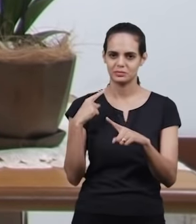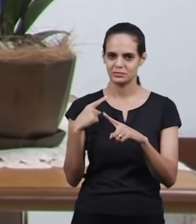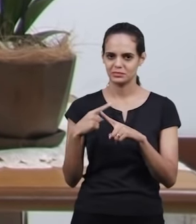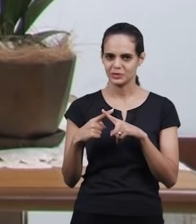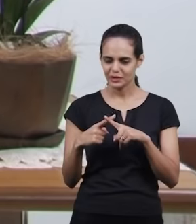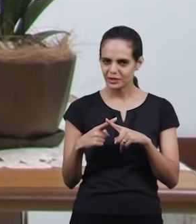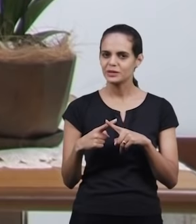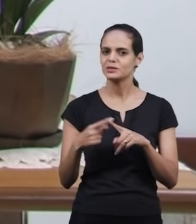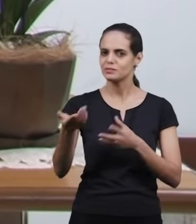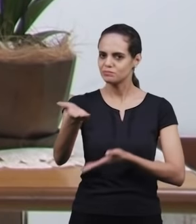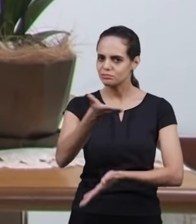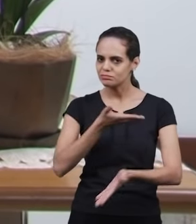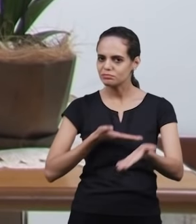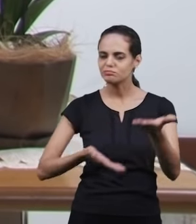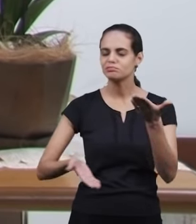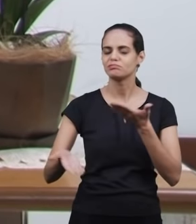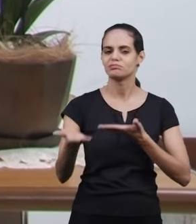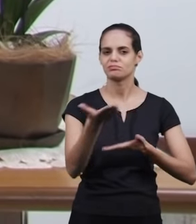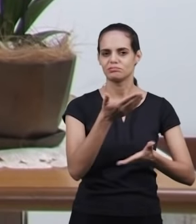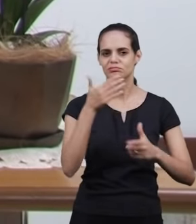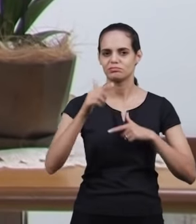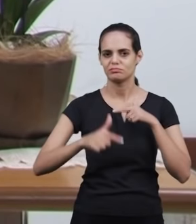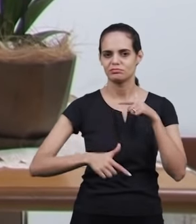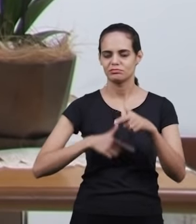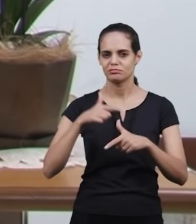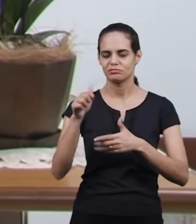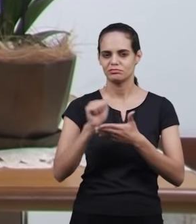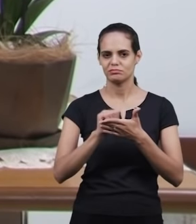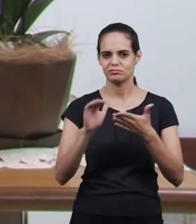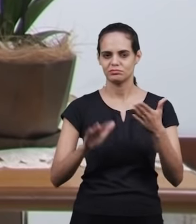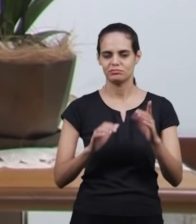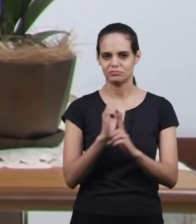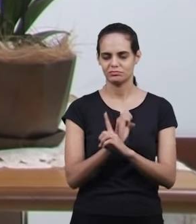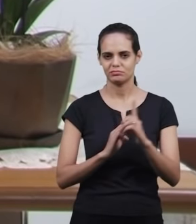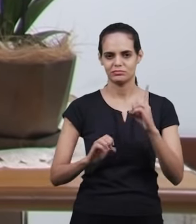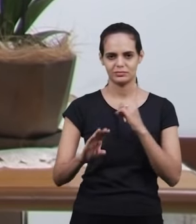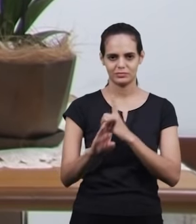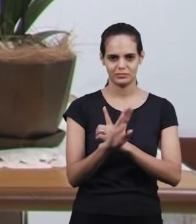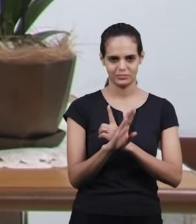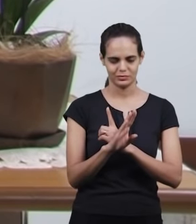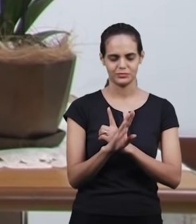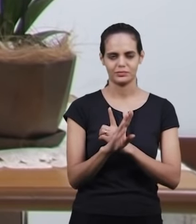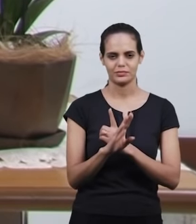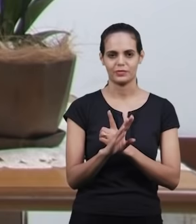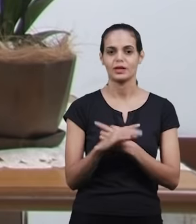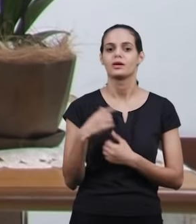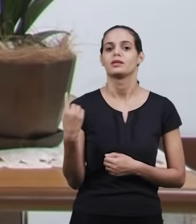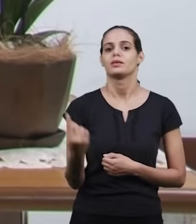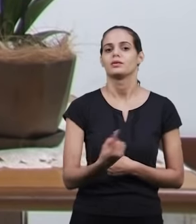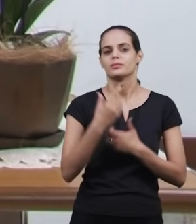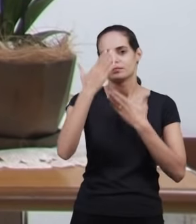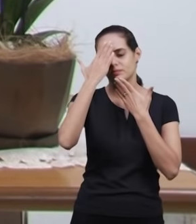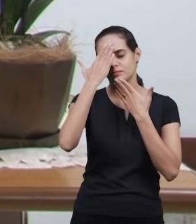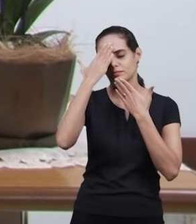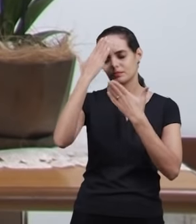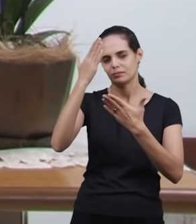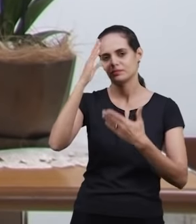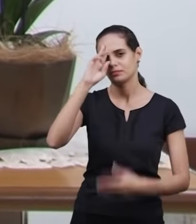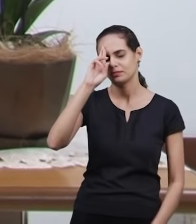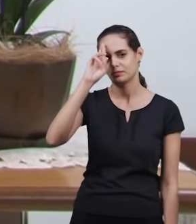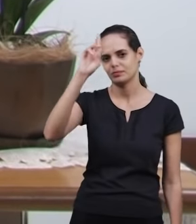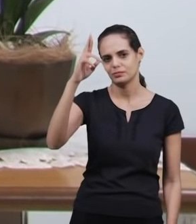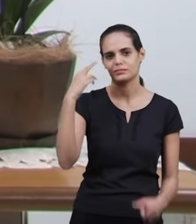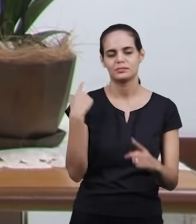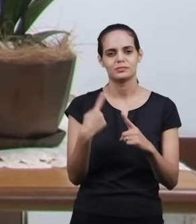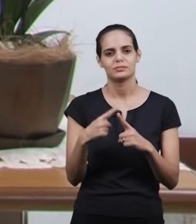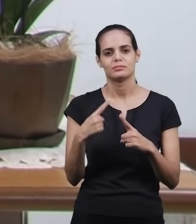neste trabalho. Neste último bloco, vimos então a participação dos varões da obra do Senhor. Nós glorificamos ao Senhor,